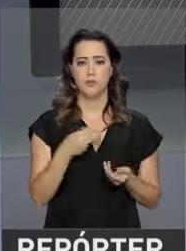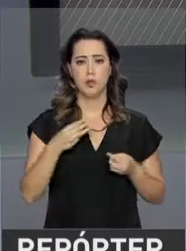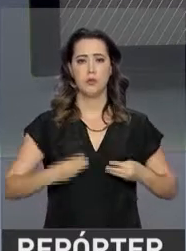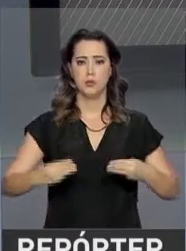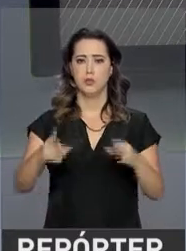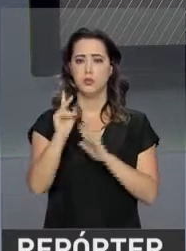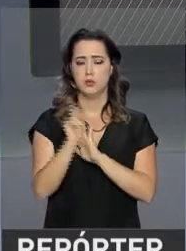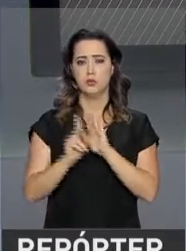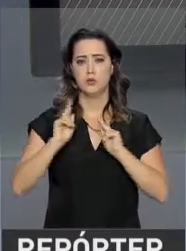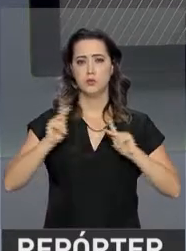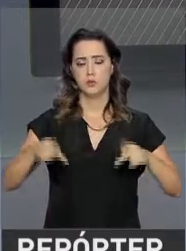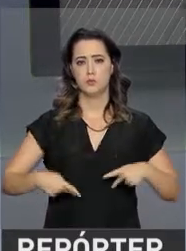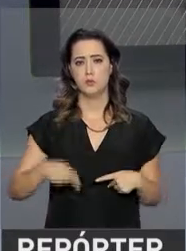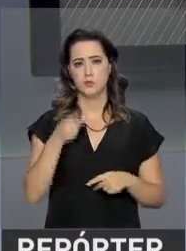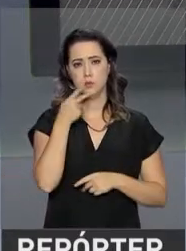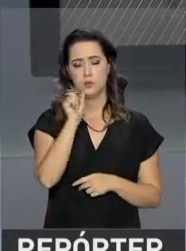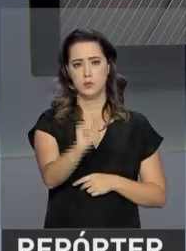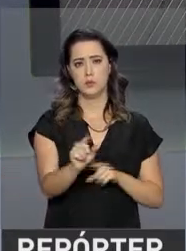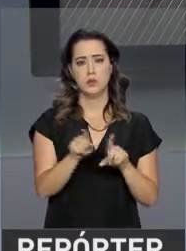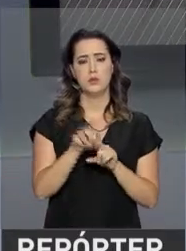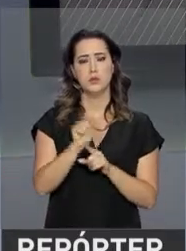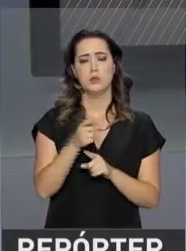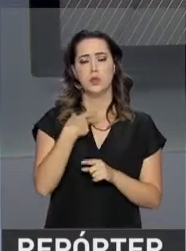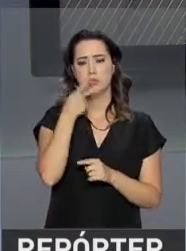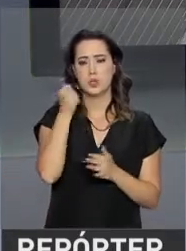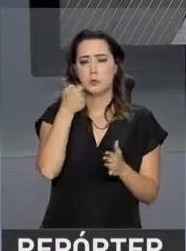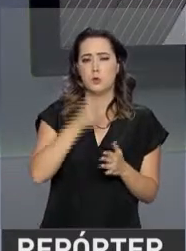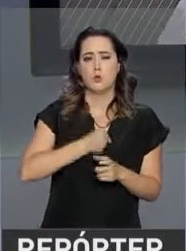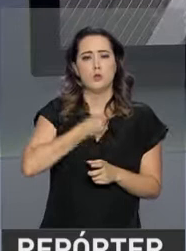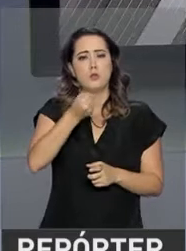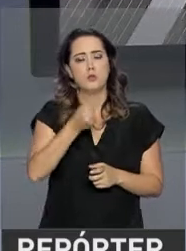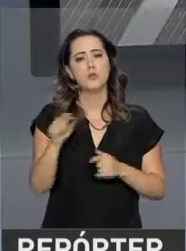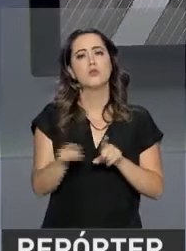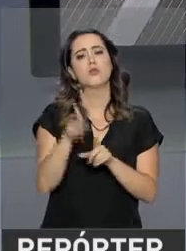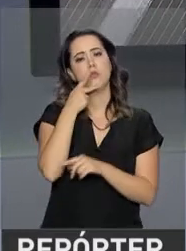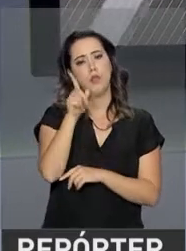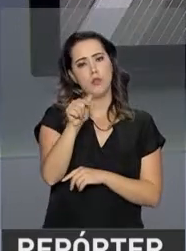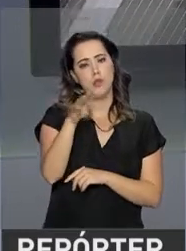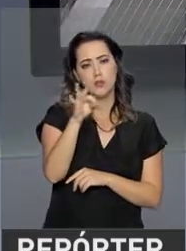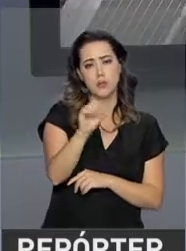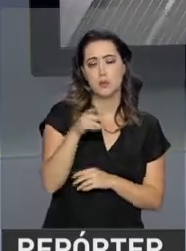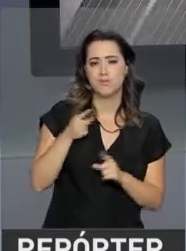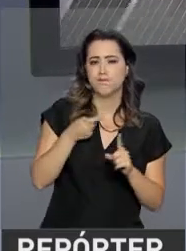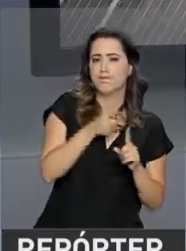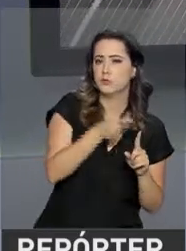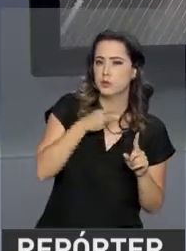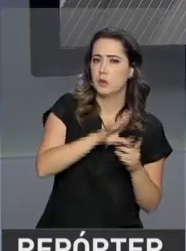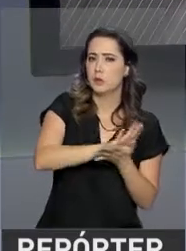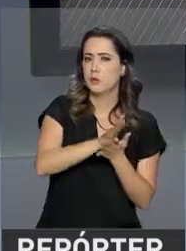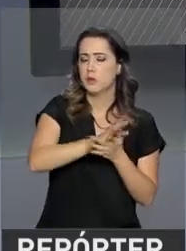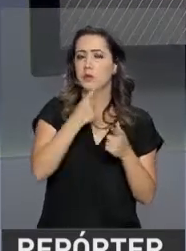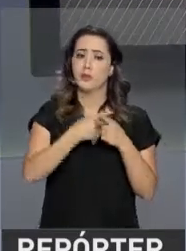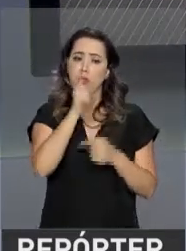rocha reforçou a gravidade desses crimes de ódio e afirmou que a população lgbt é agredida e discriminada por ser